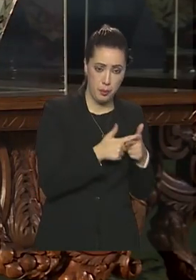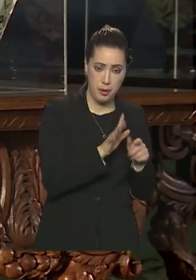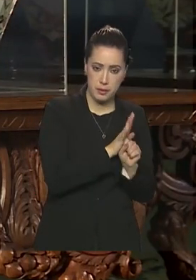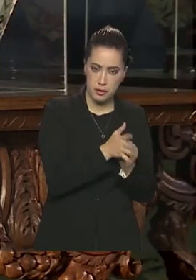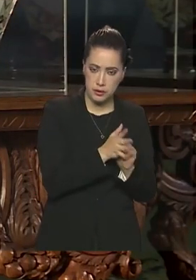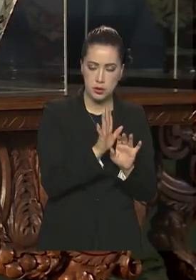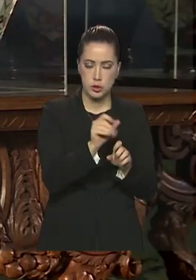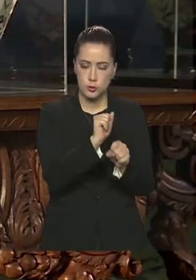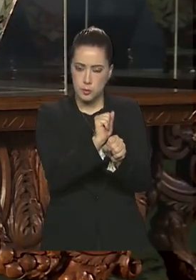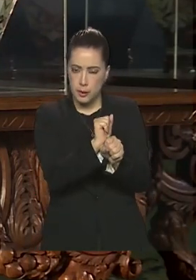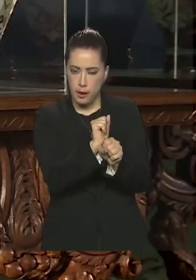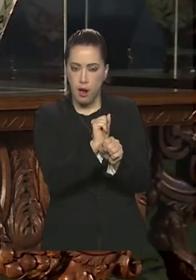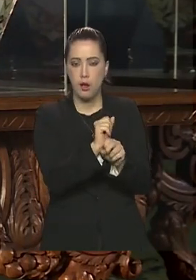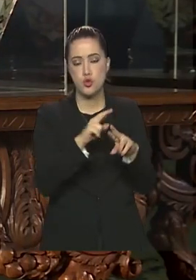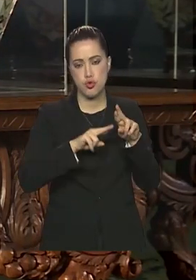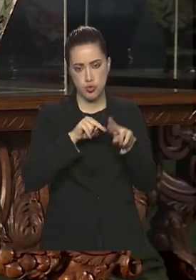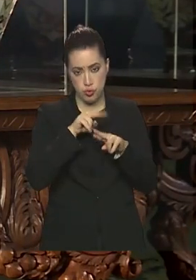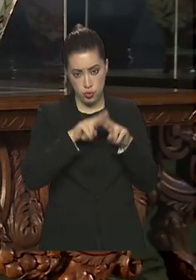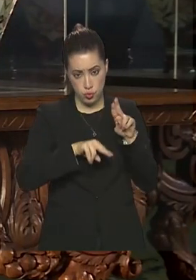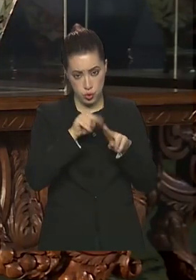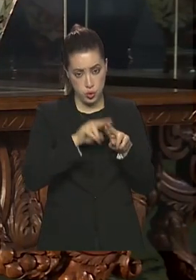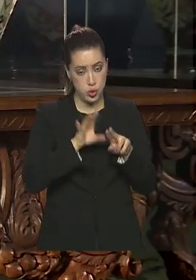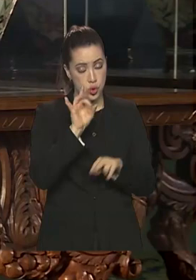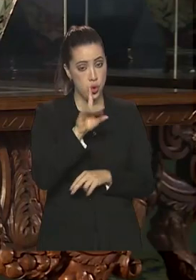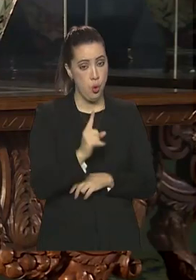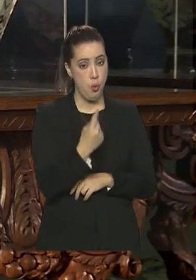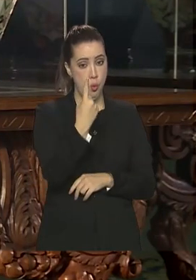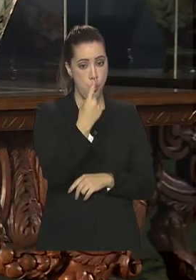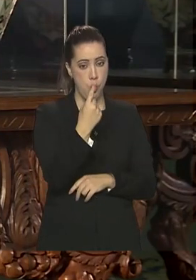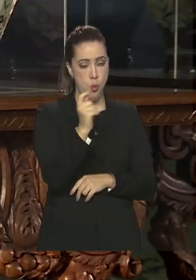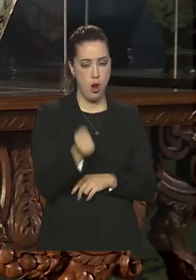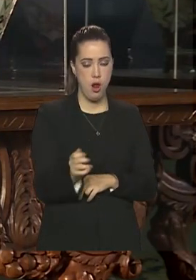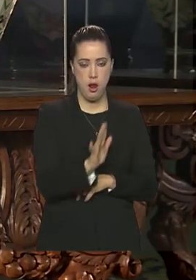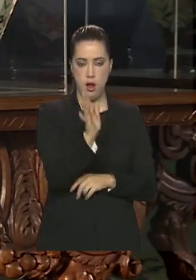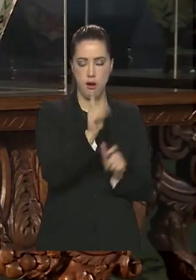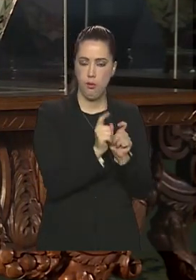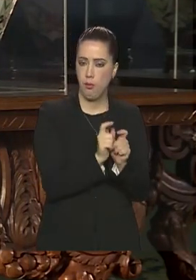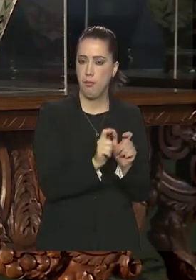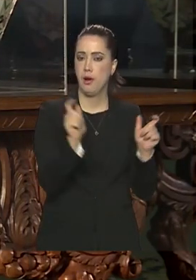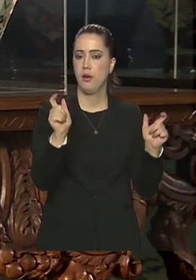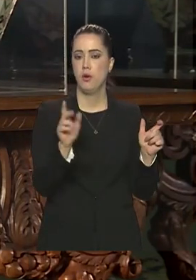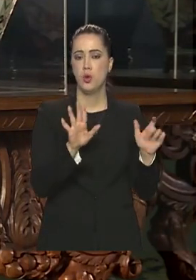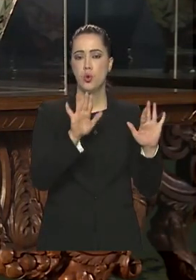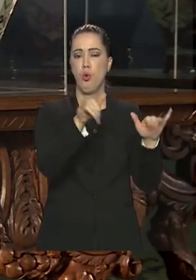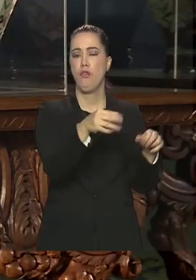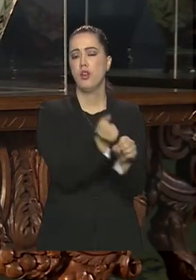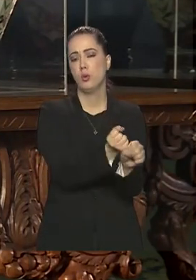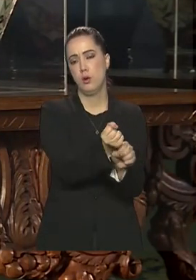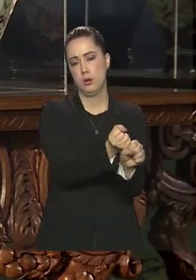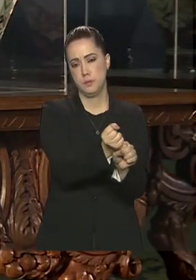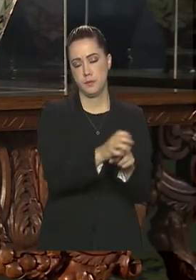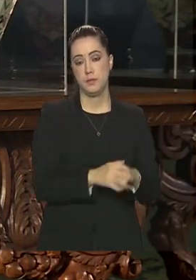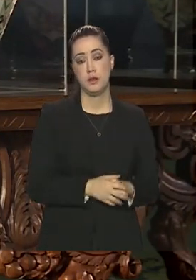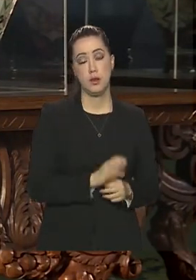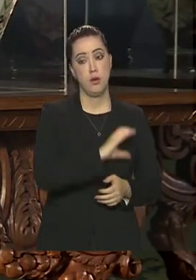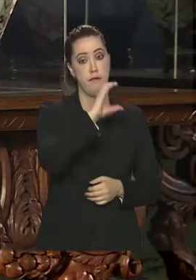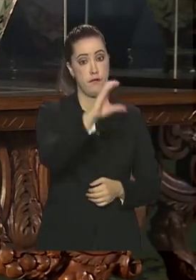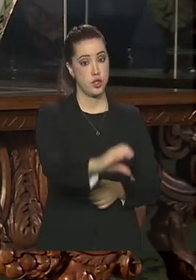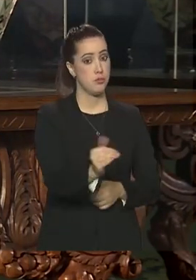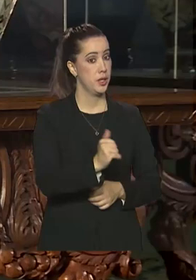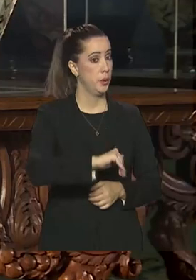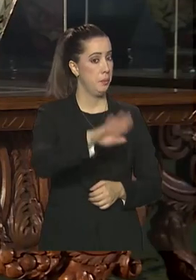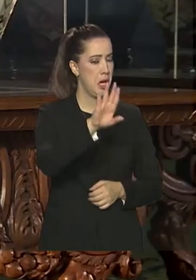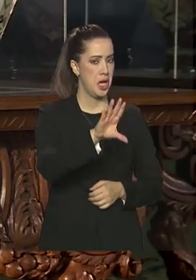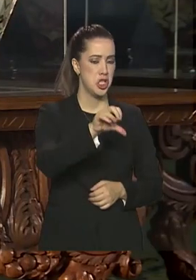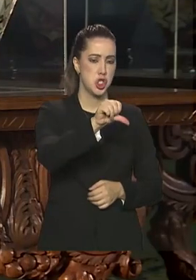decidimos postergar esse leilão de junho e faremos somente um leilão maior, de maior porte, no final do ano. Investimentos superiores a